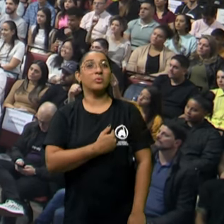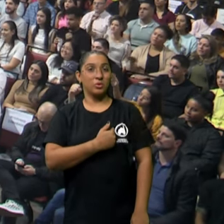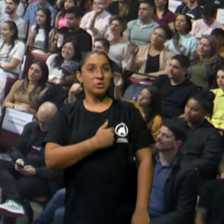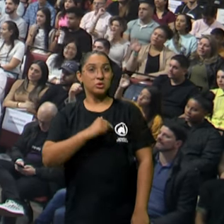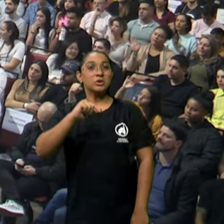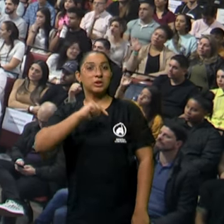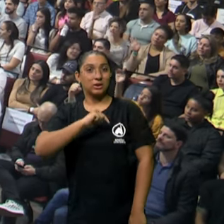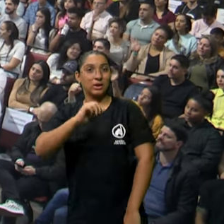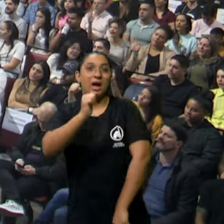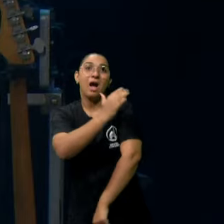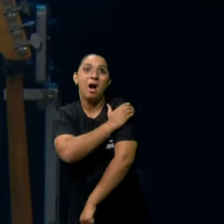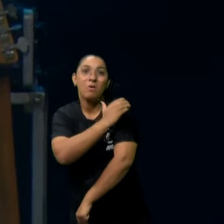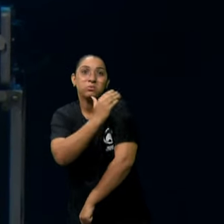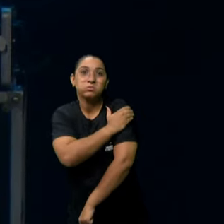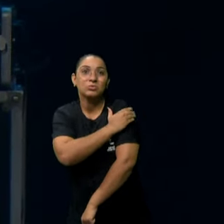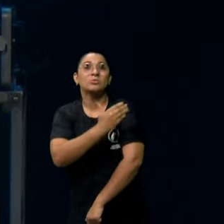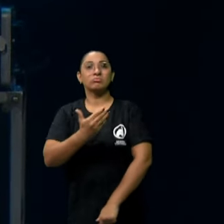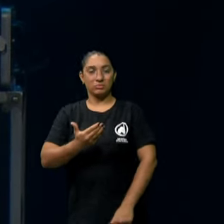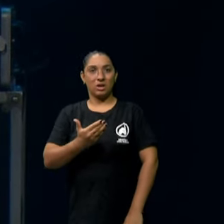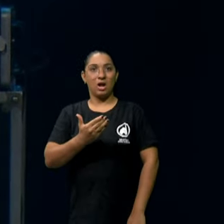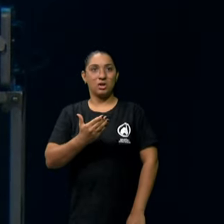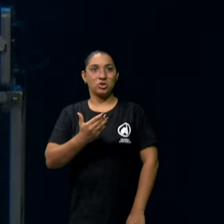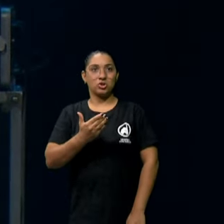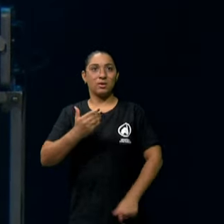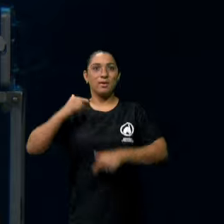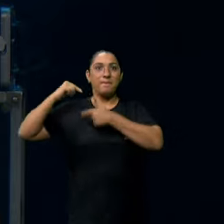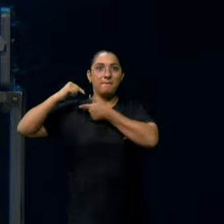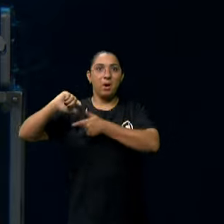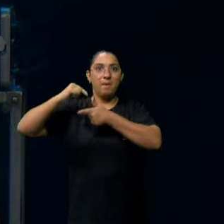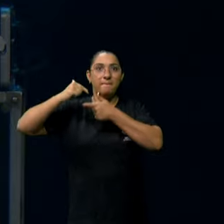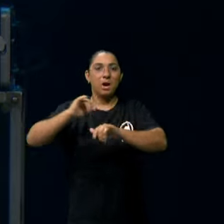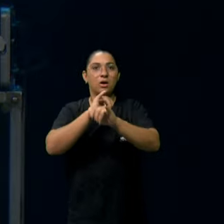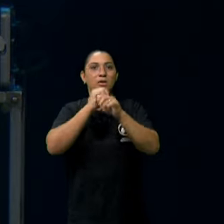autoridade para que legislação